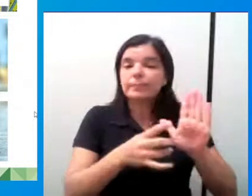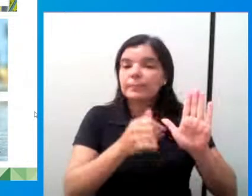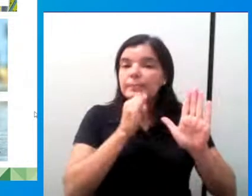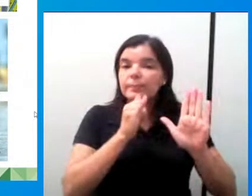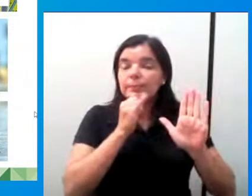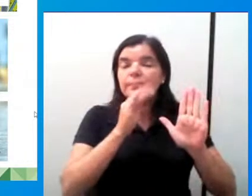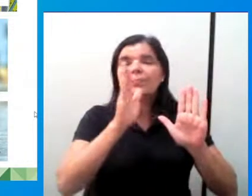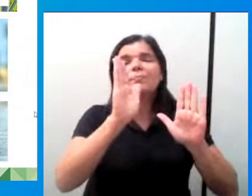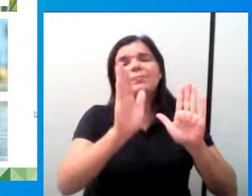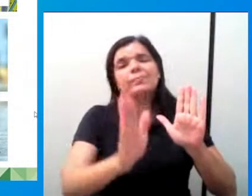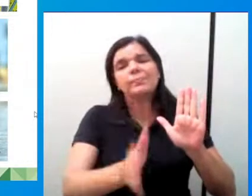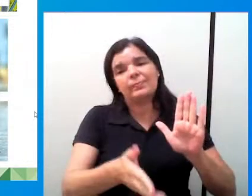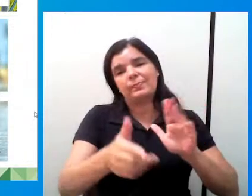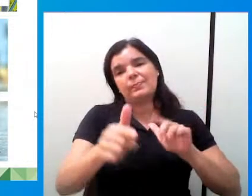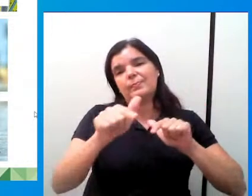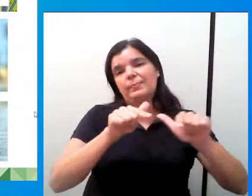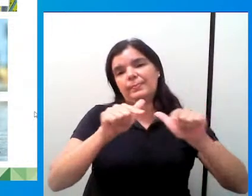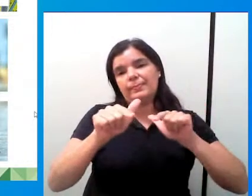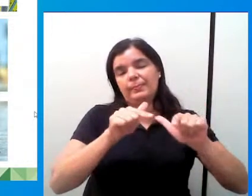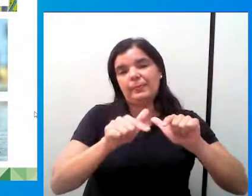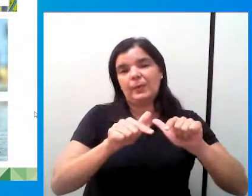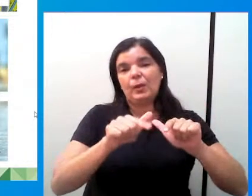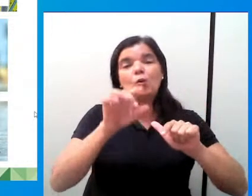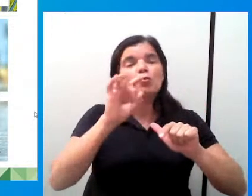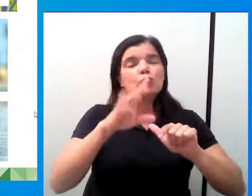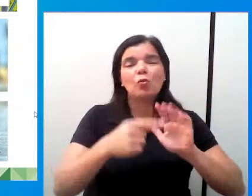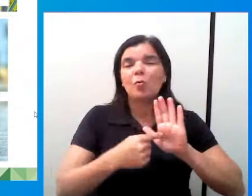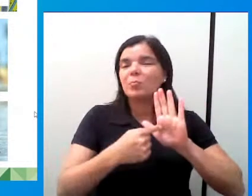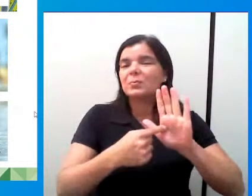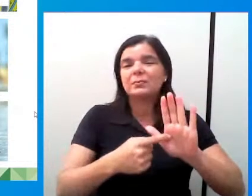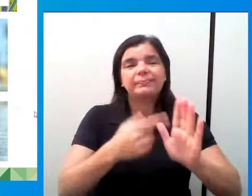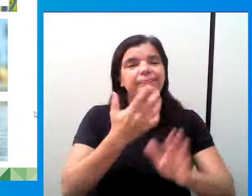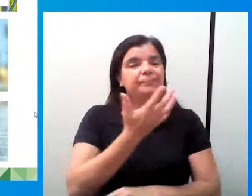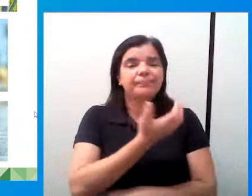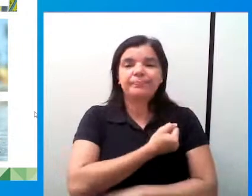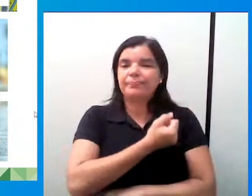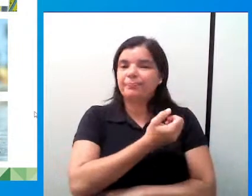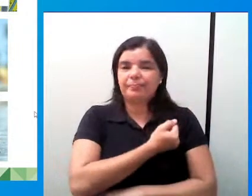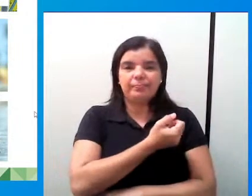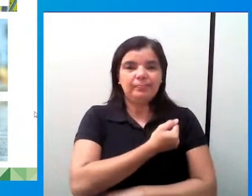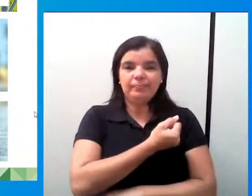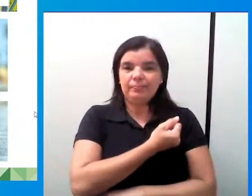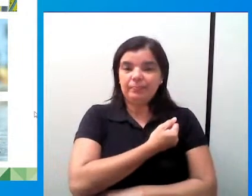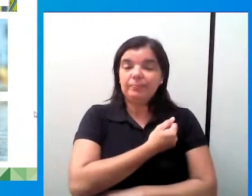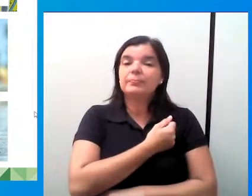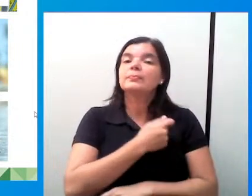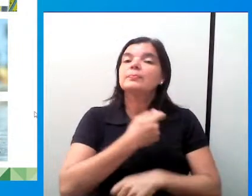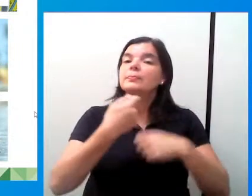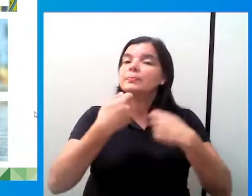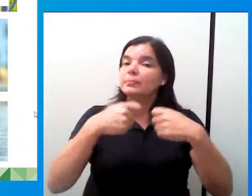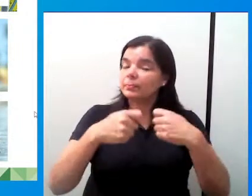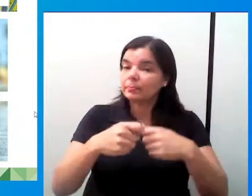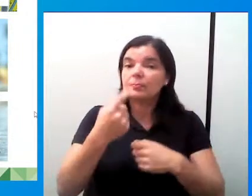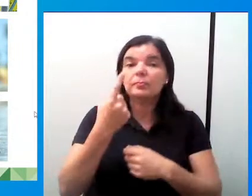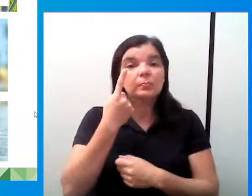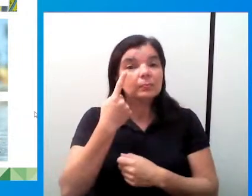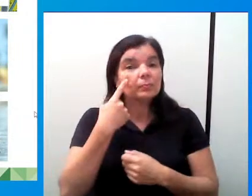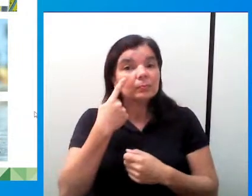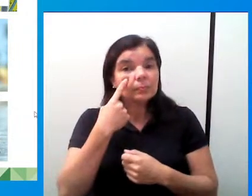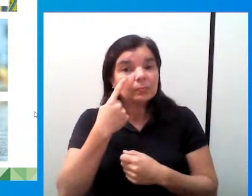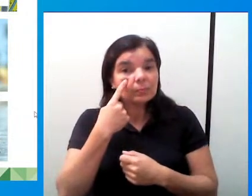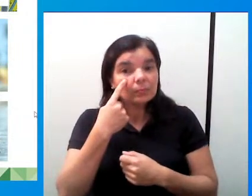já fazemos, porque não basta apenas apresentar números, como no slide anterior, nós temos que apresentar aquilo que